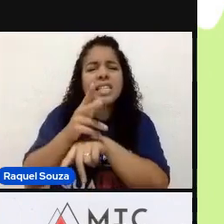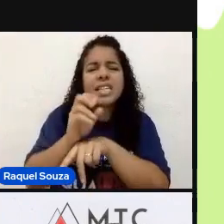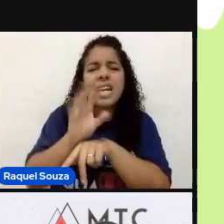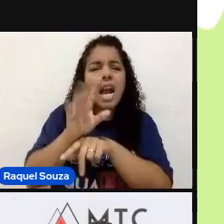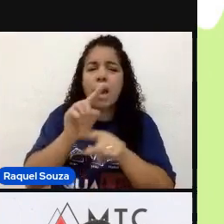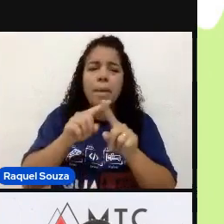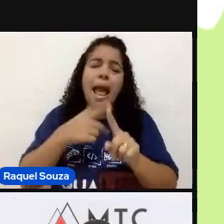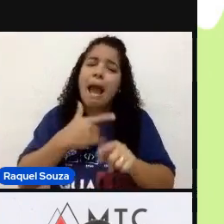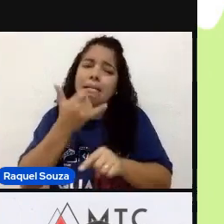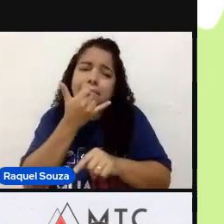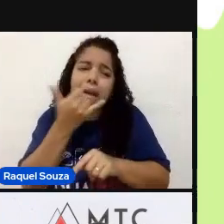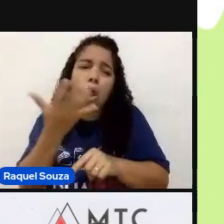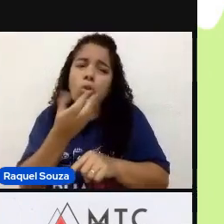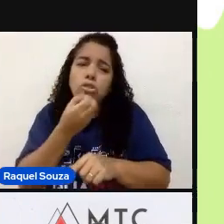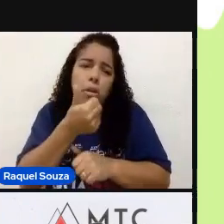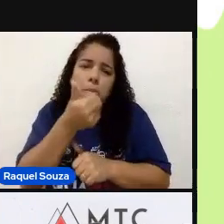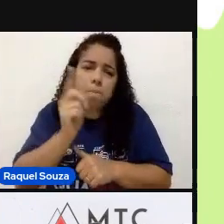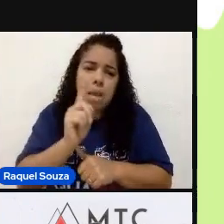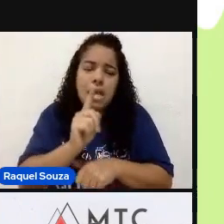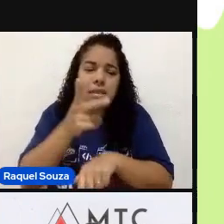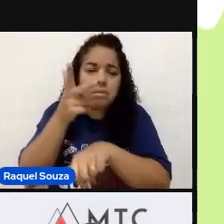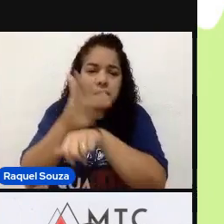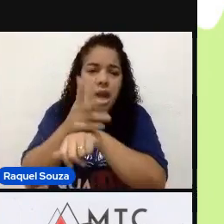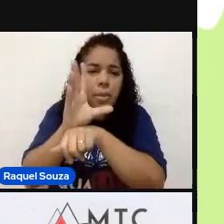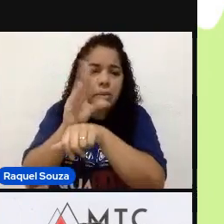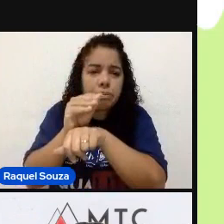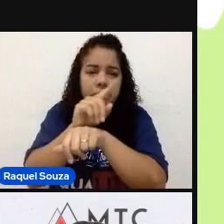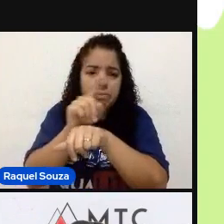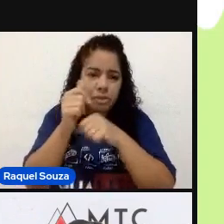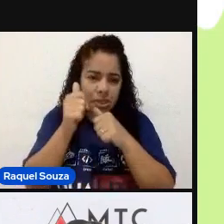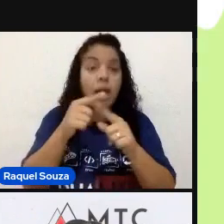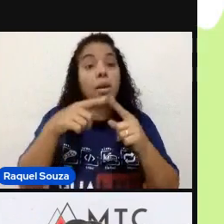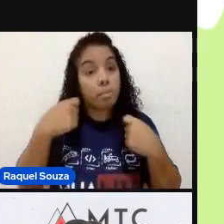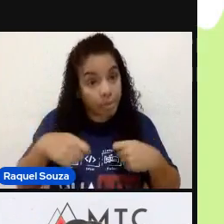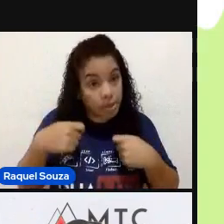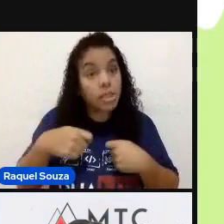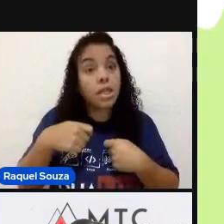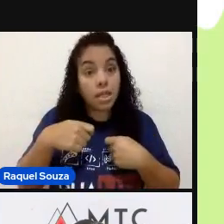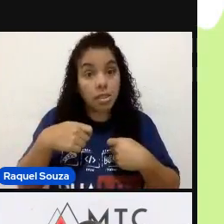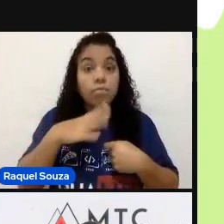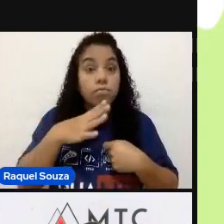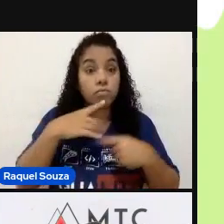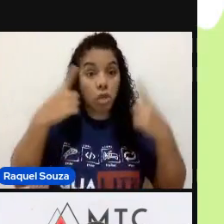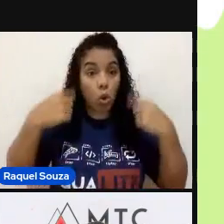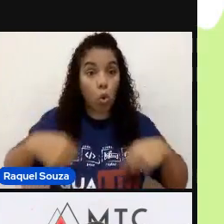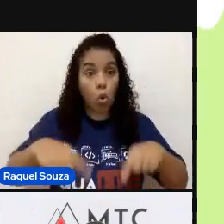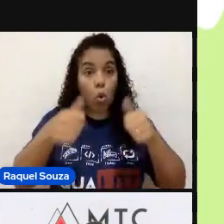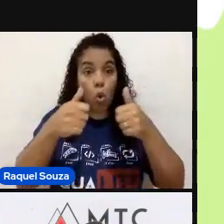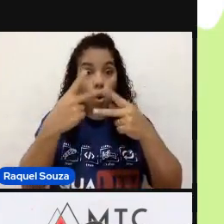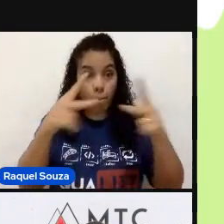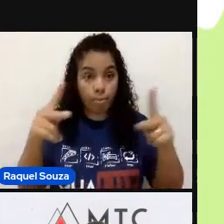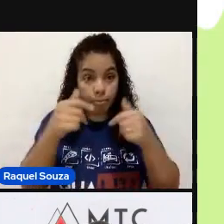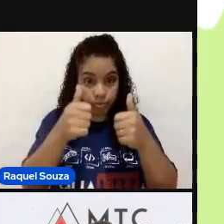bem, não vou ligar a câmera. Então você tem que conhecer também o seu corpo, tá?